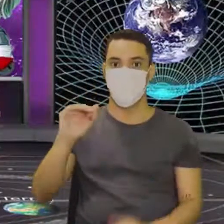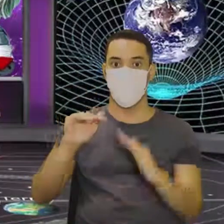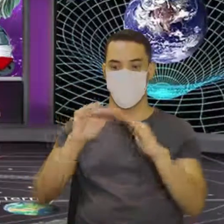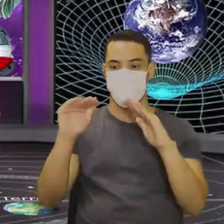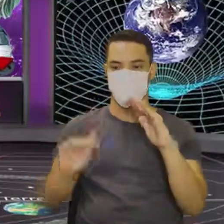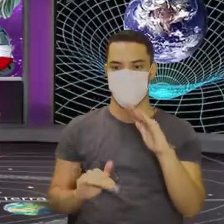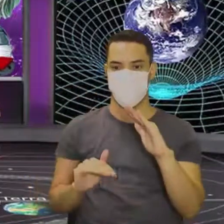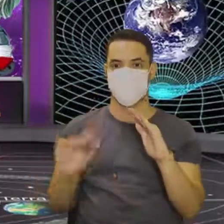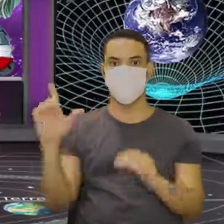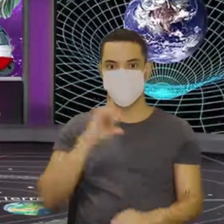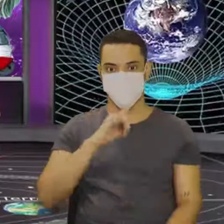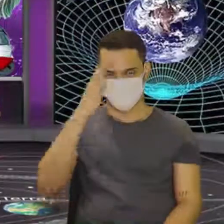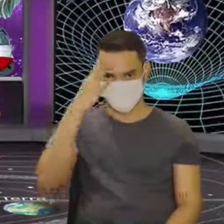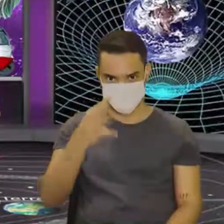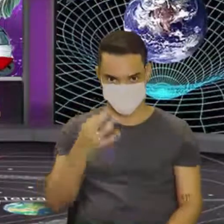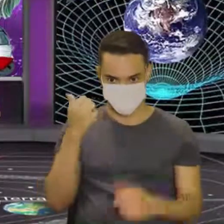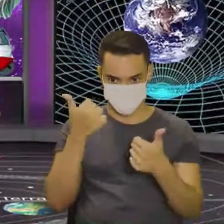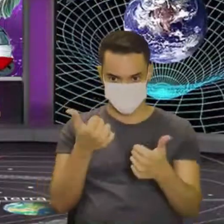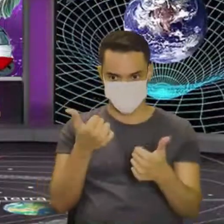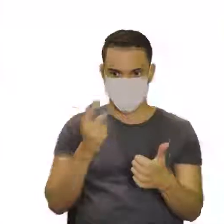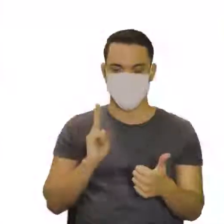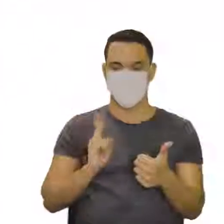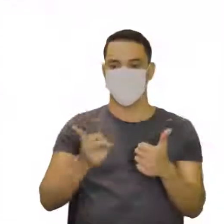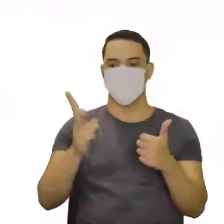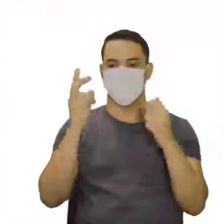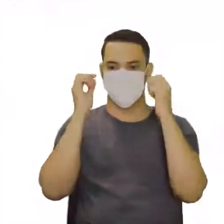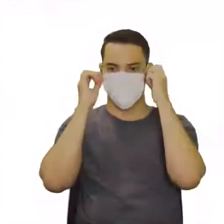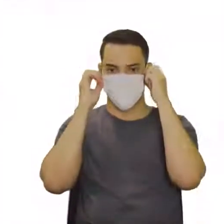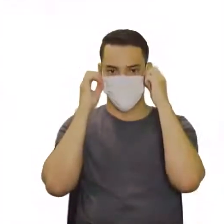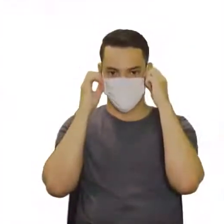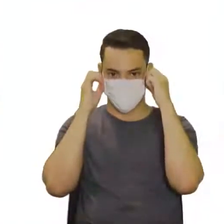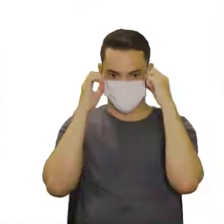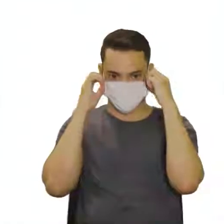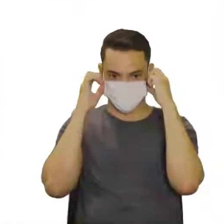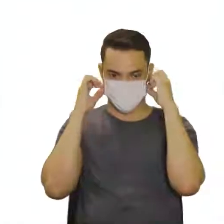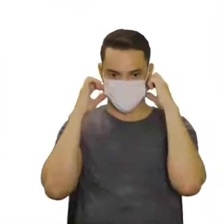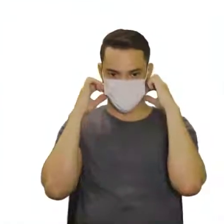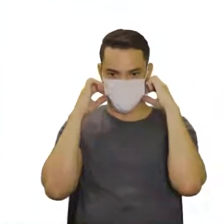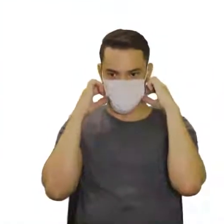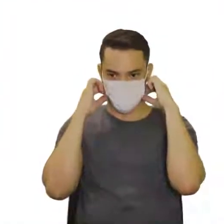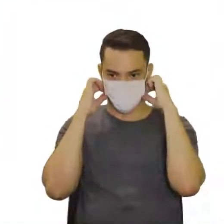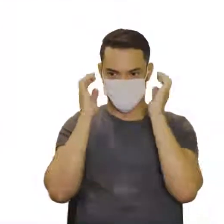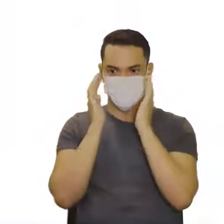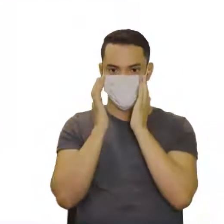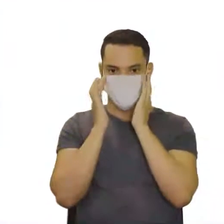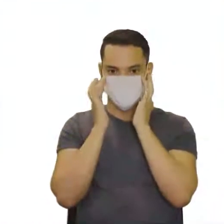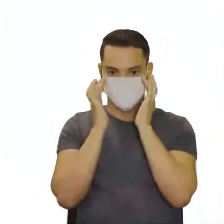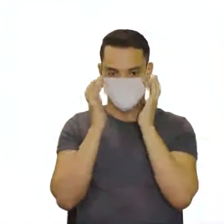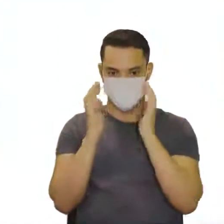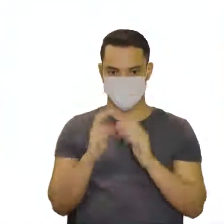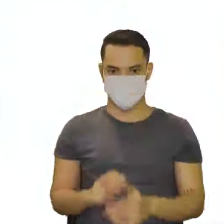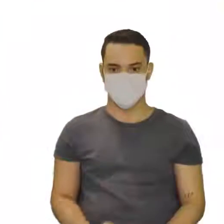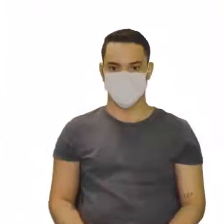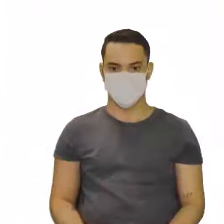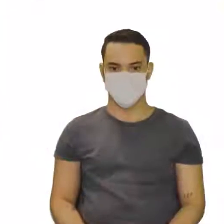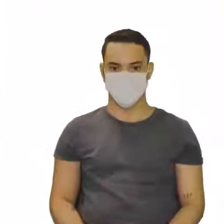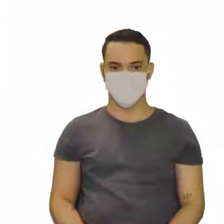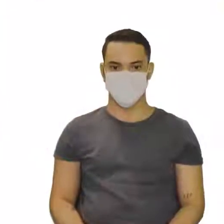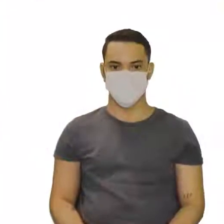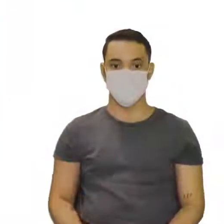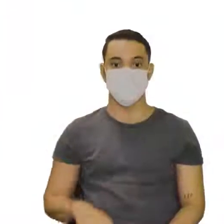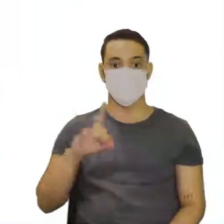né? Entendido isso? Vamos continuar, olha só. Então, ali, pessoal, como a gente falou, olha aqui, ó,